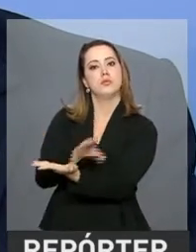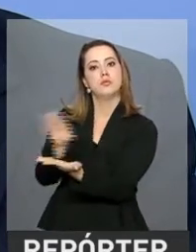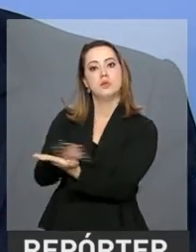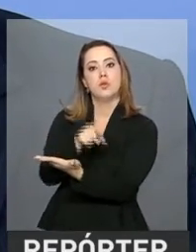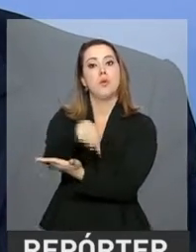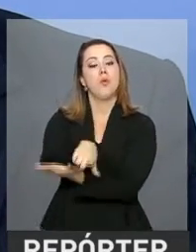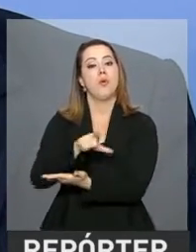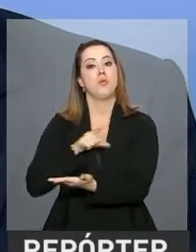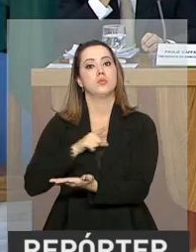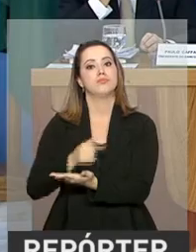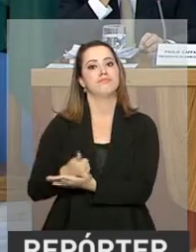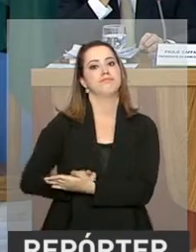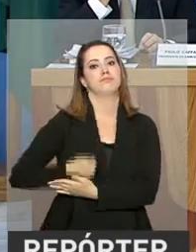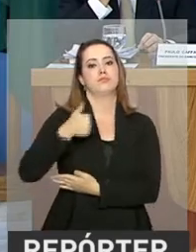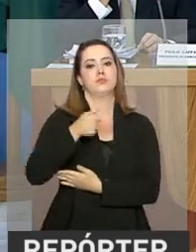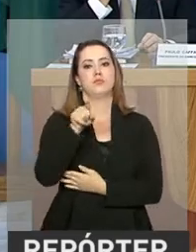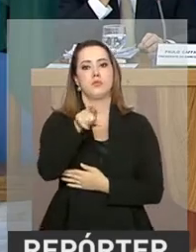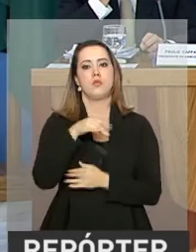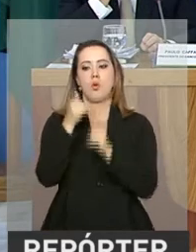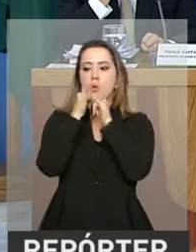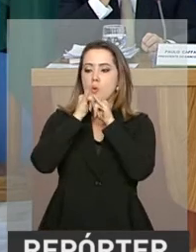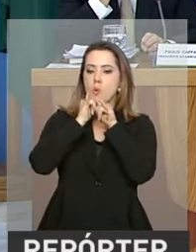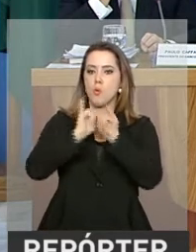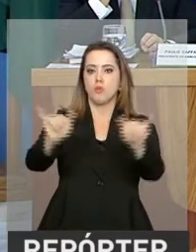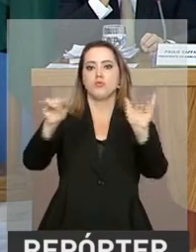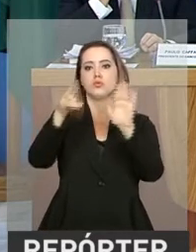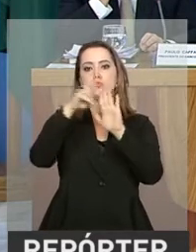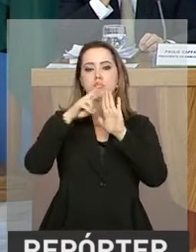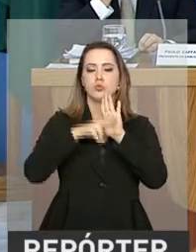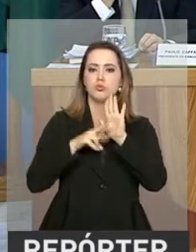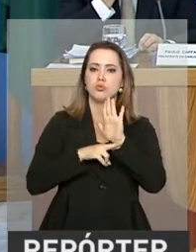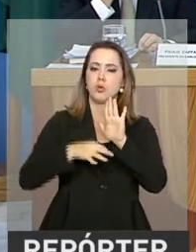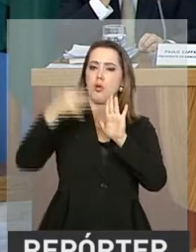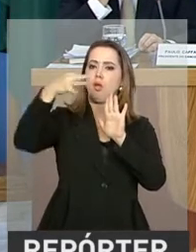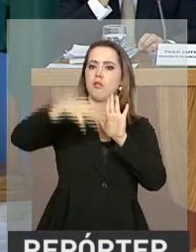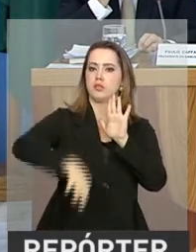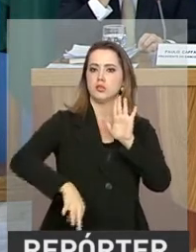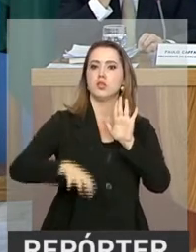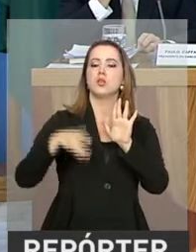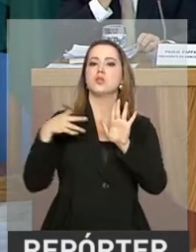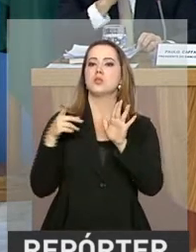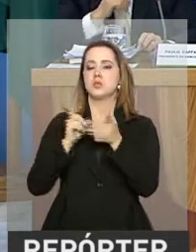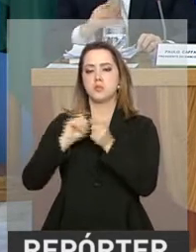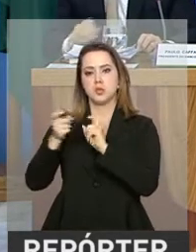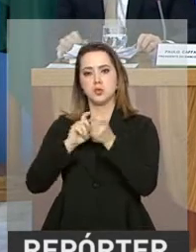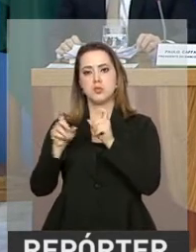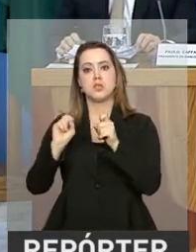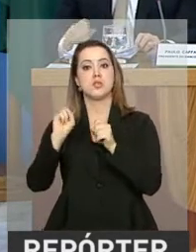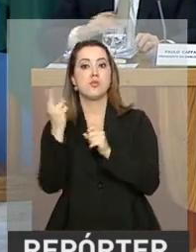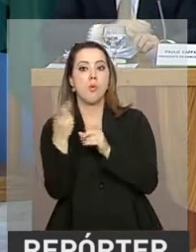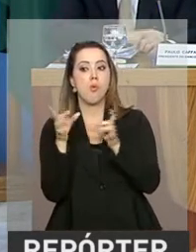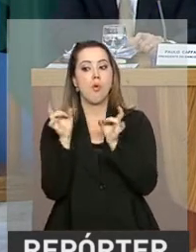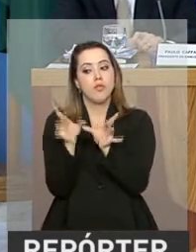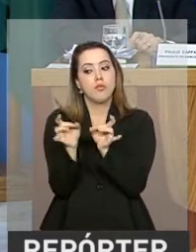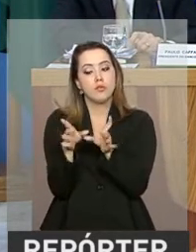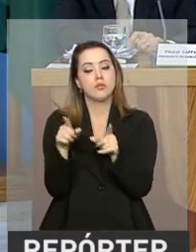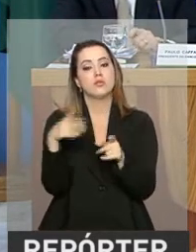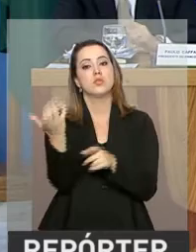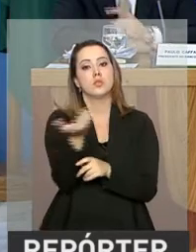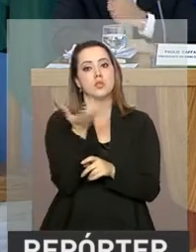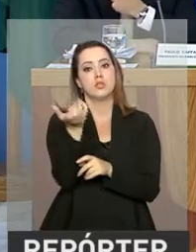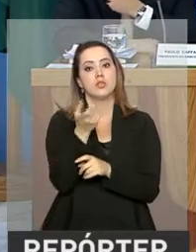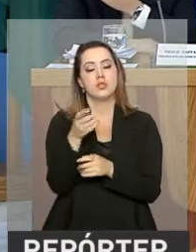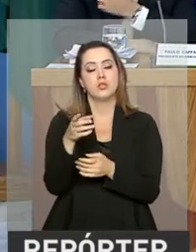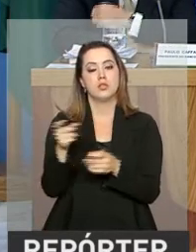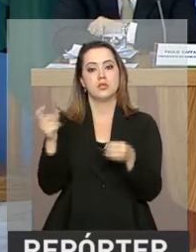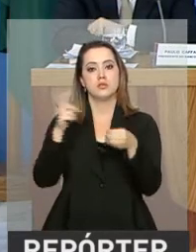ter um volume muito maior. Com a divulgação de regras mais claras para concessão e venda, o governo espera resgatar a confiança do